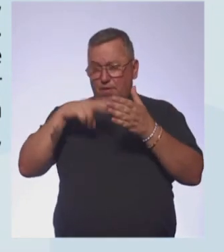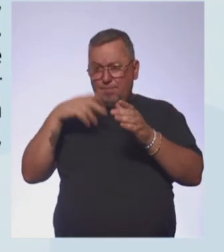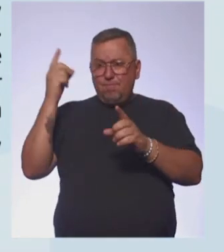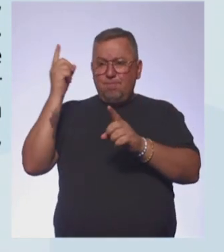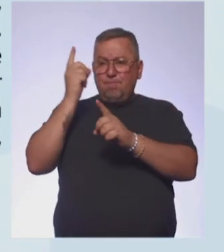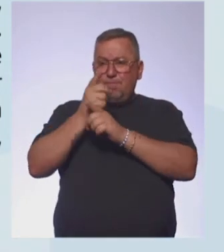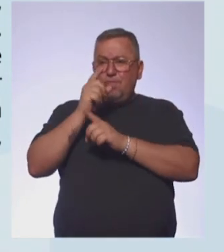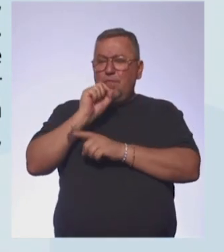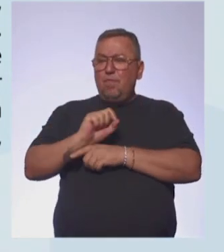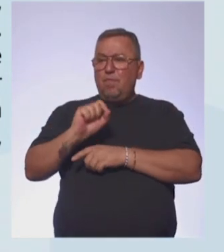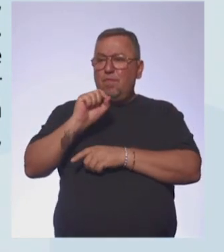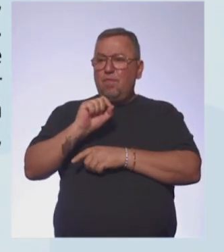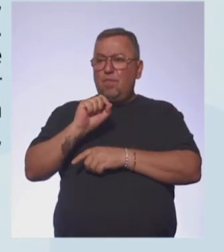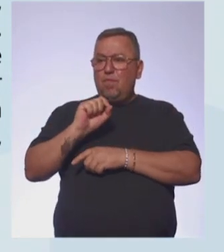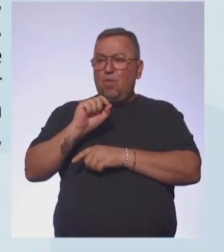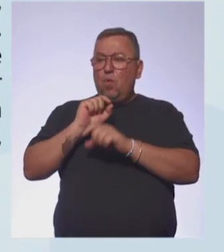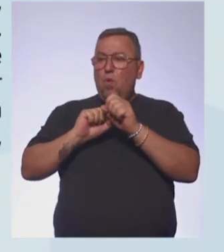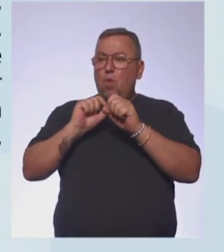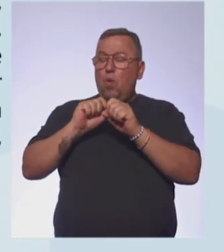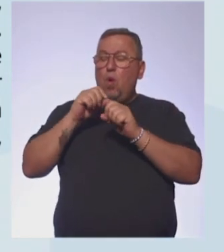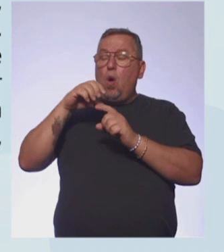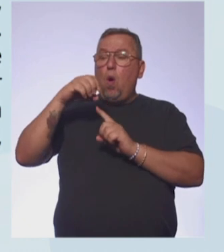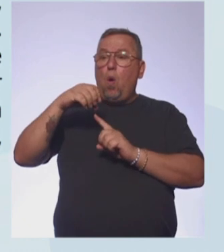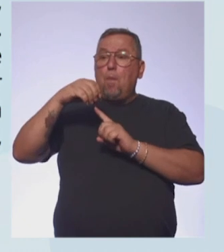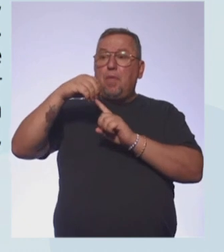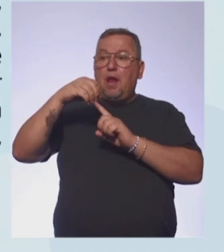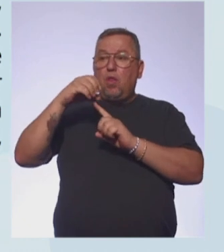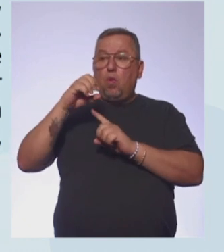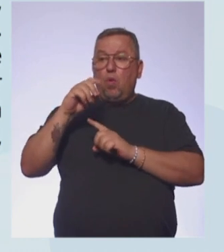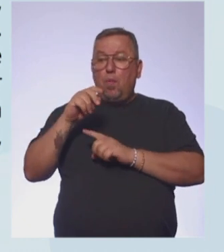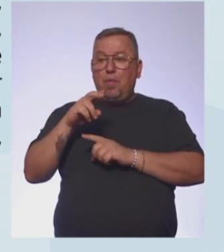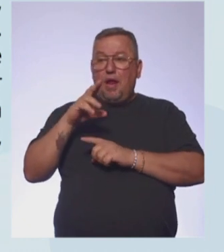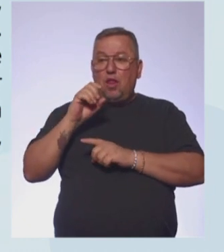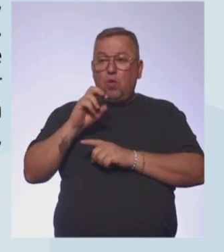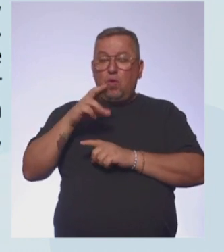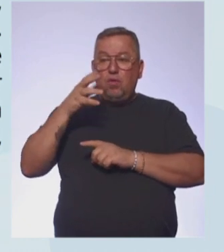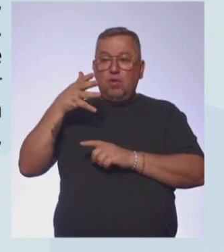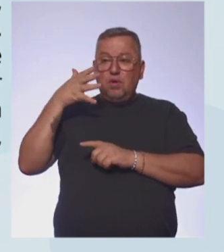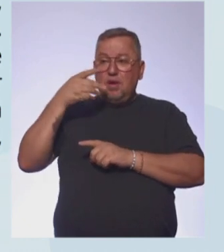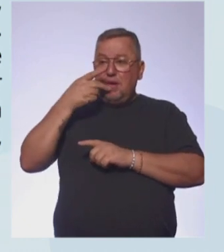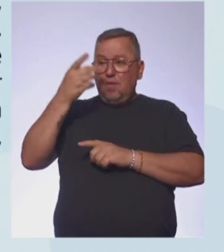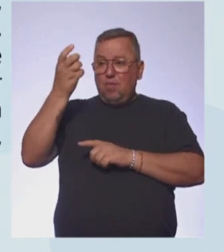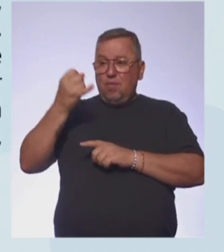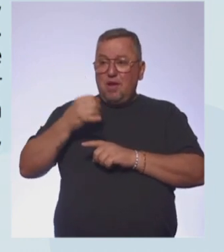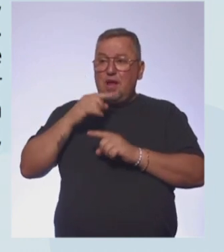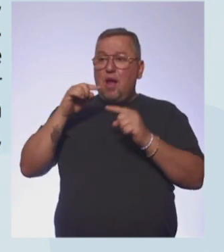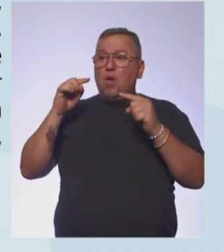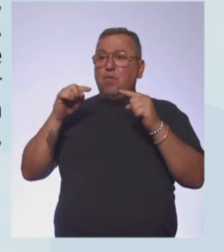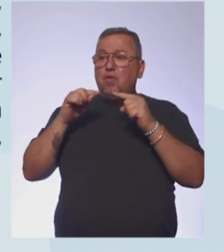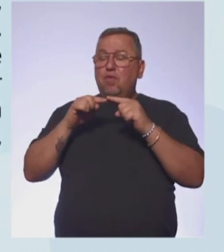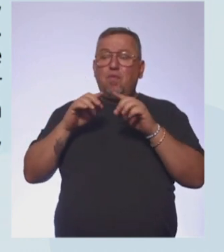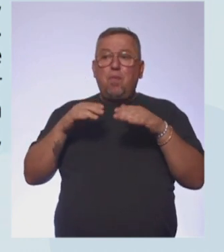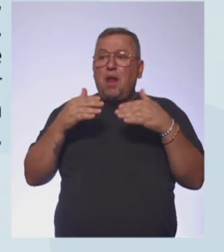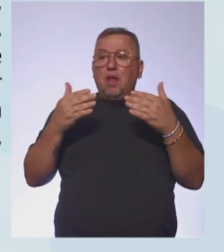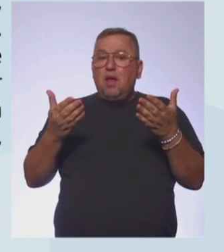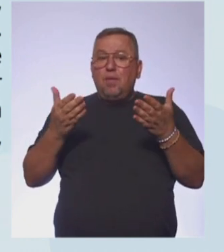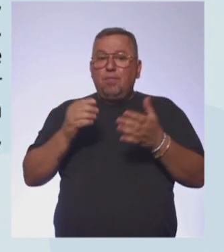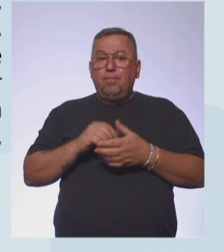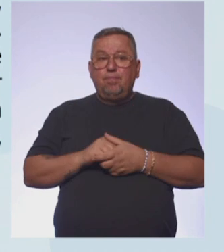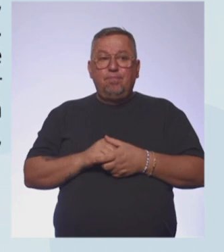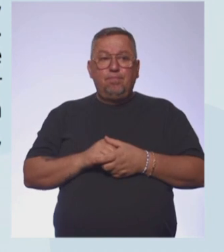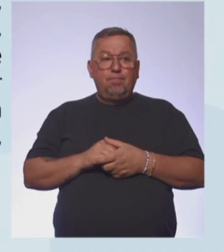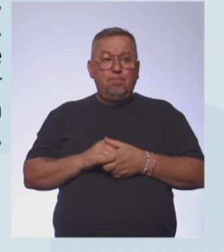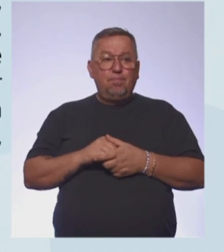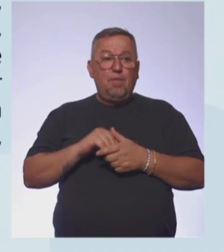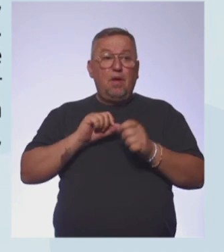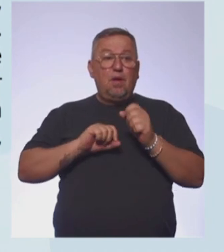identifique nele o operador discursivo que expressa a ideia de finalidade. Então, para quê? Né? Segundo os